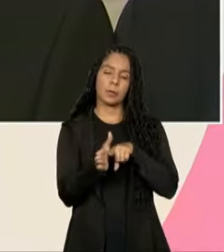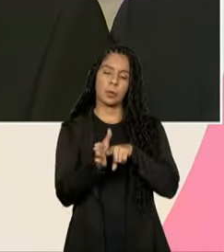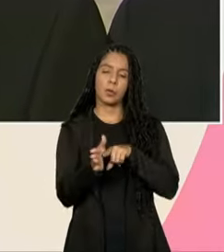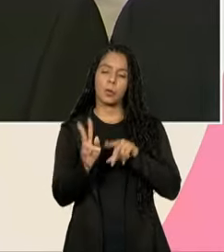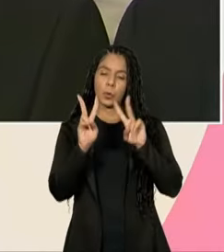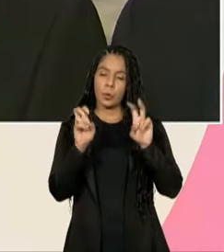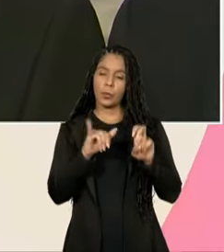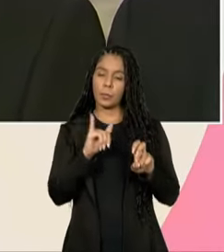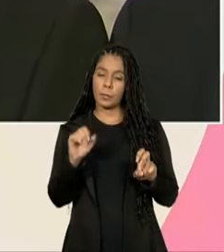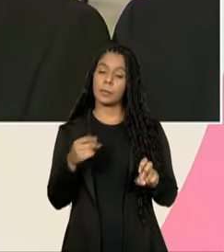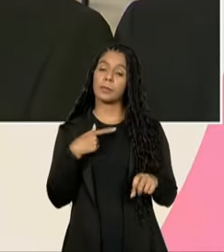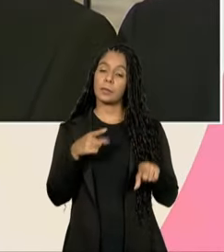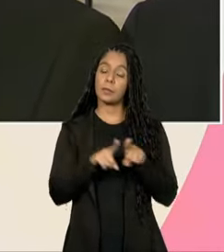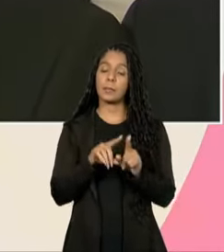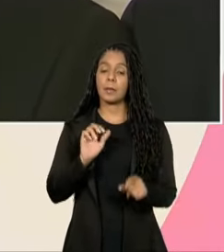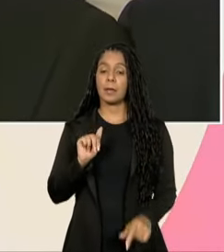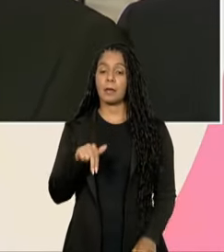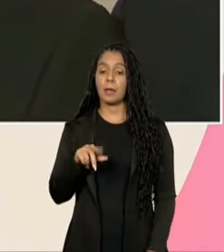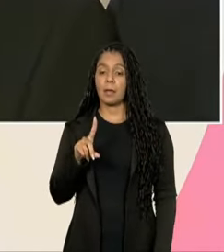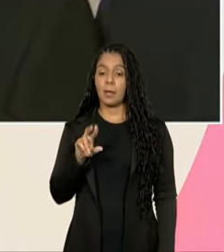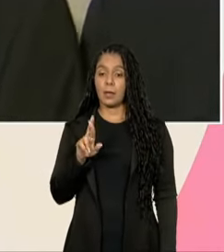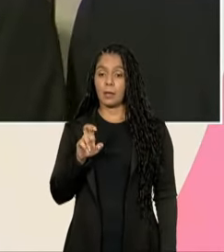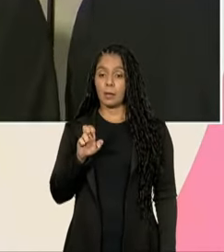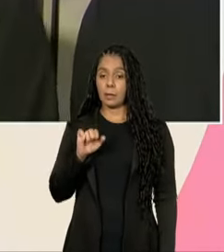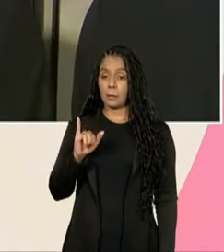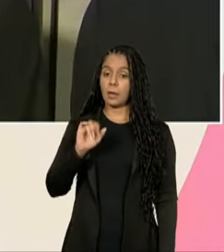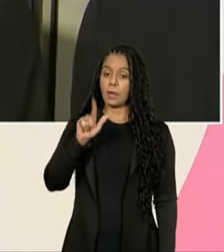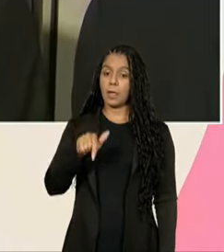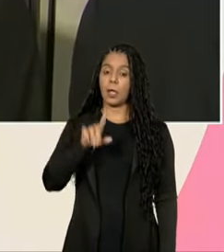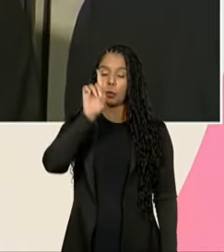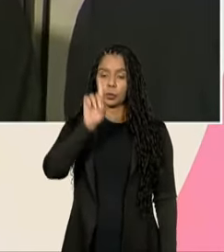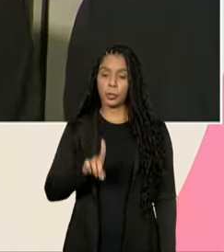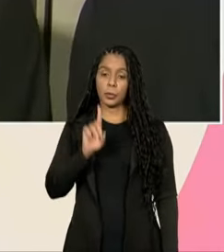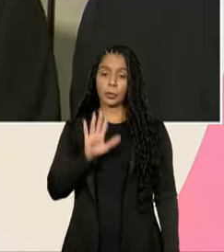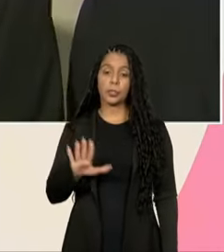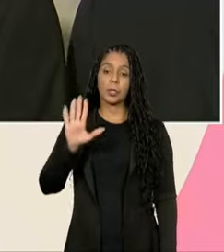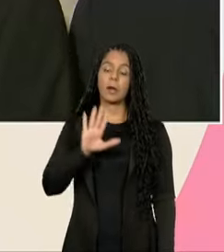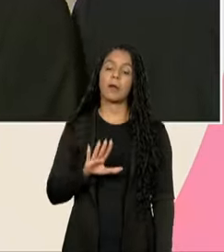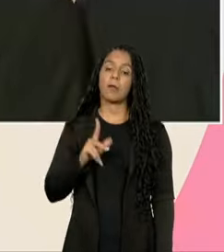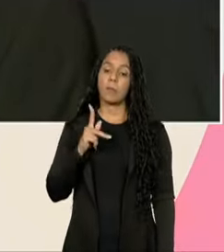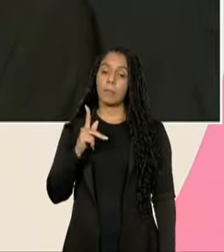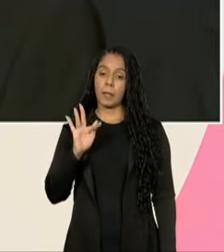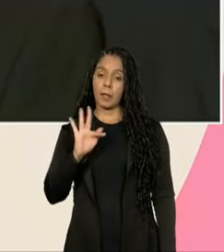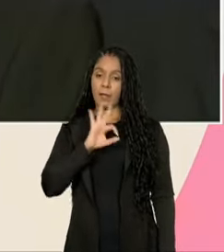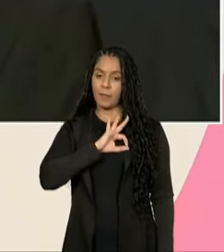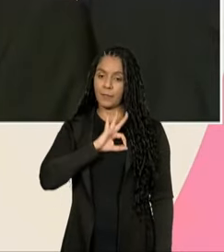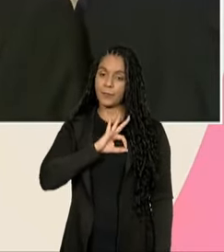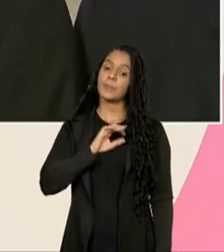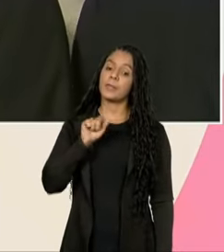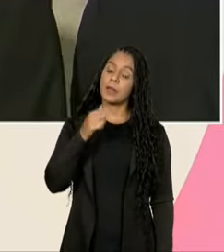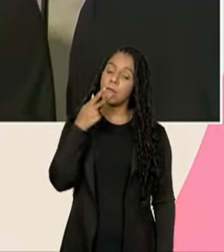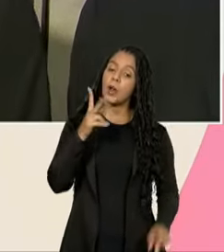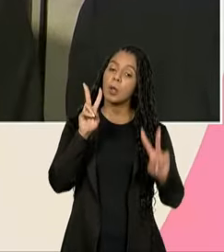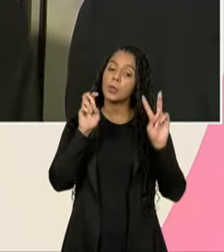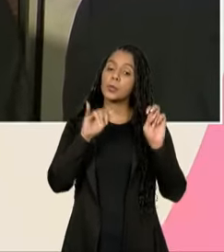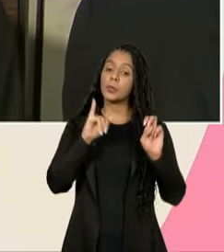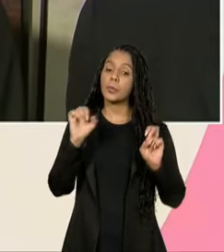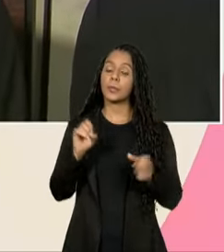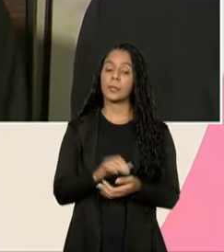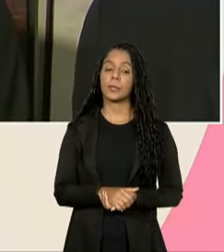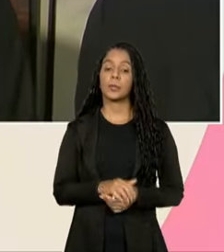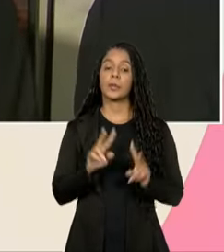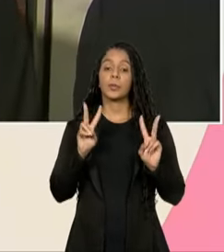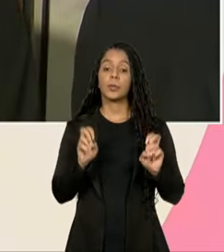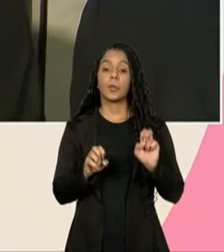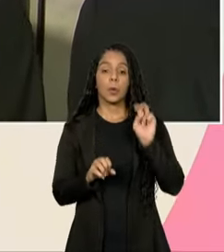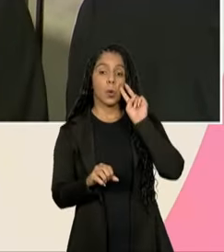nesse sentido e que, inclusive, o Andrei, que é o diretor-geral da Polícia Federal, ele também fala isso, sobre olhar para